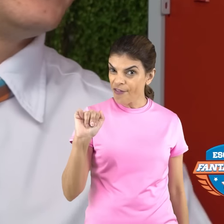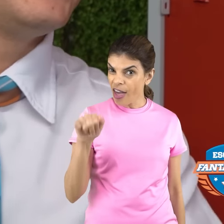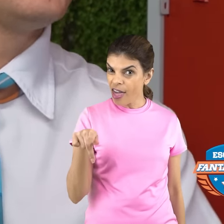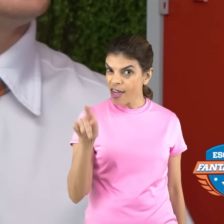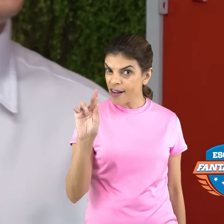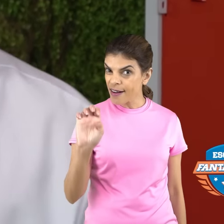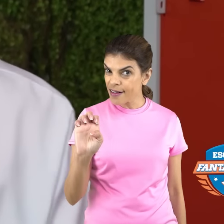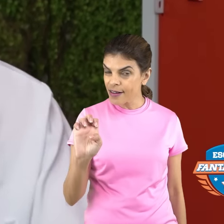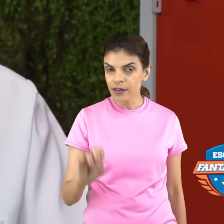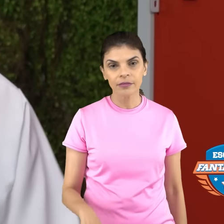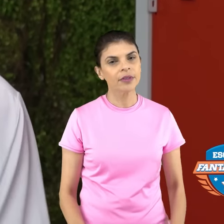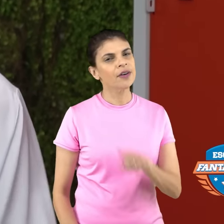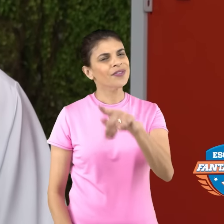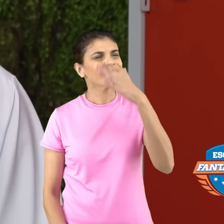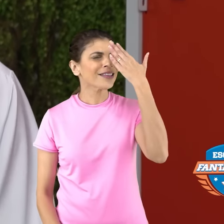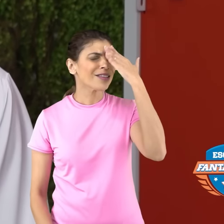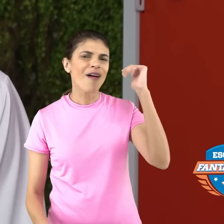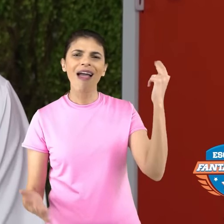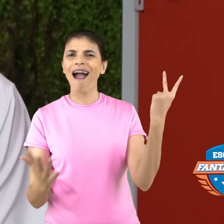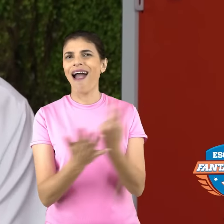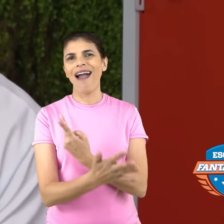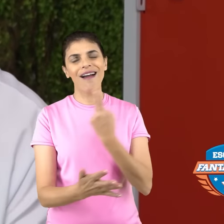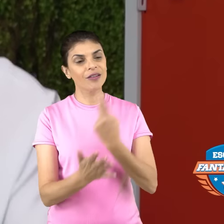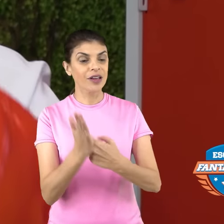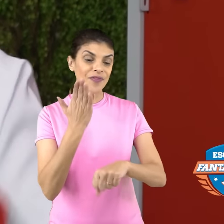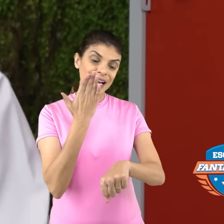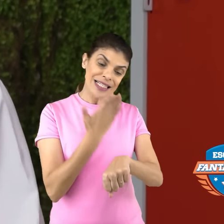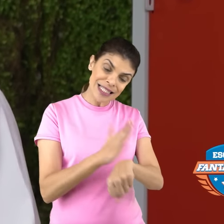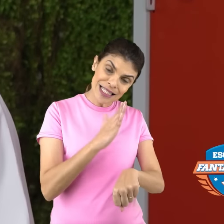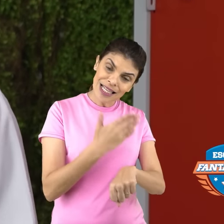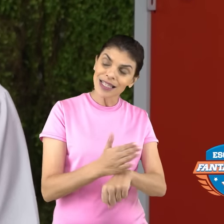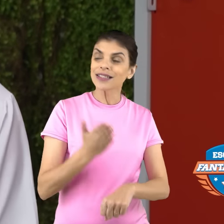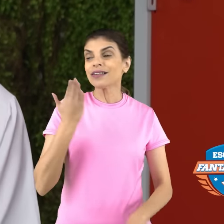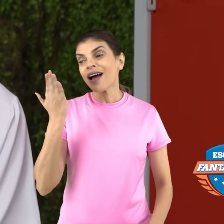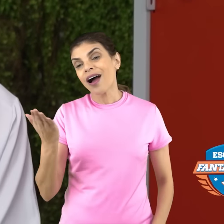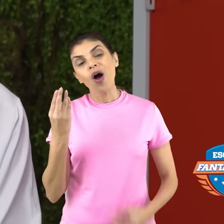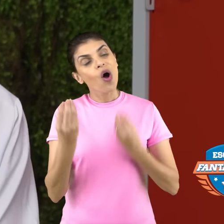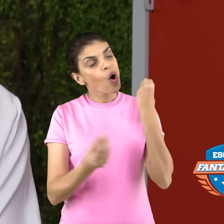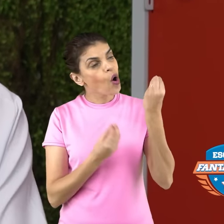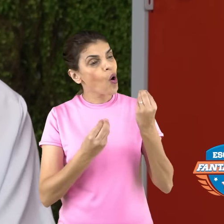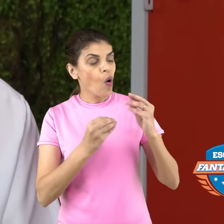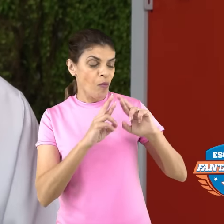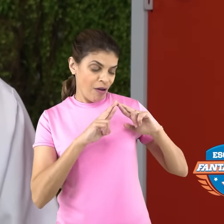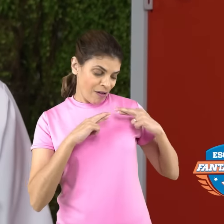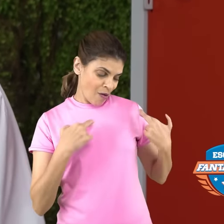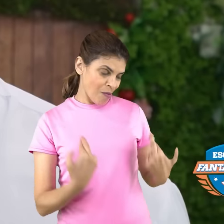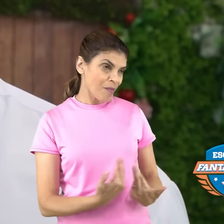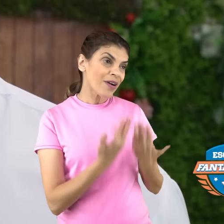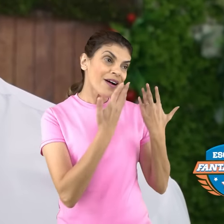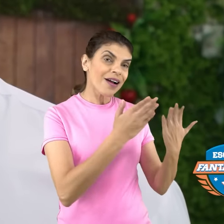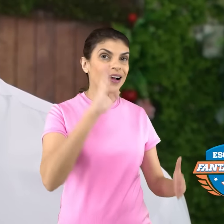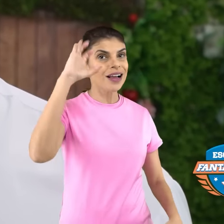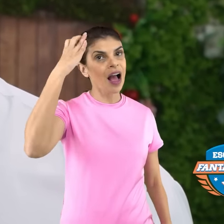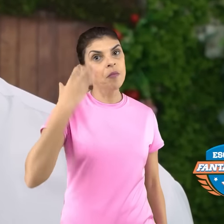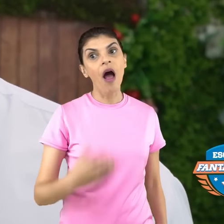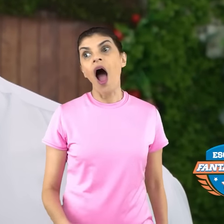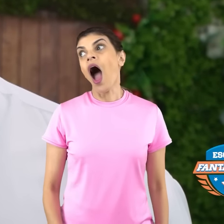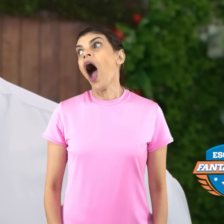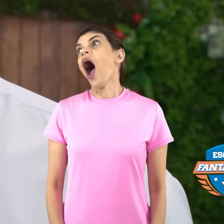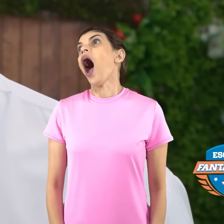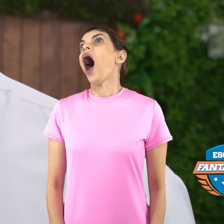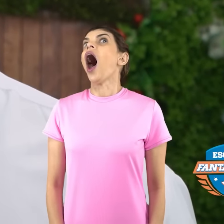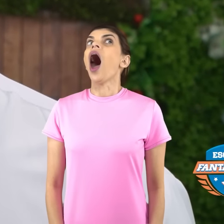Você entendeu tudo errado, Rafael. Eu tava ensaiando com a Ana uma declaração de amor pra Camila.